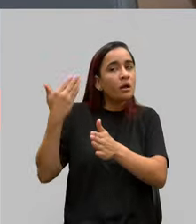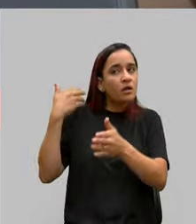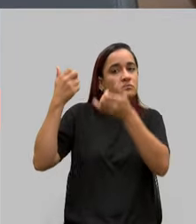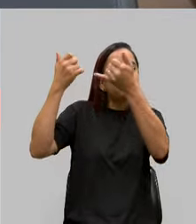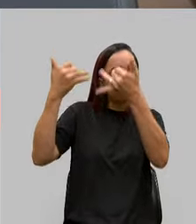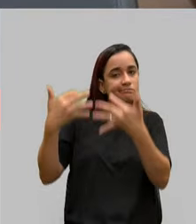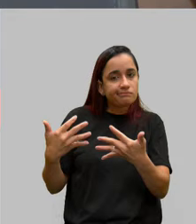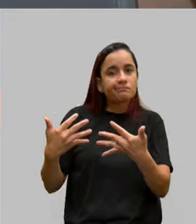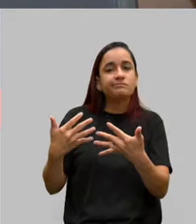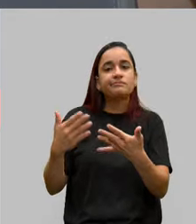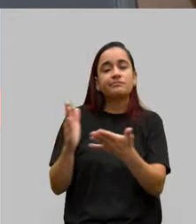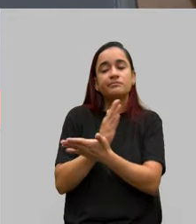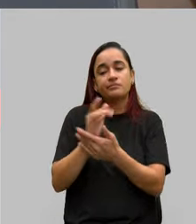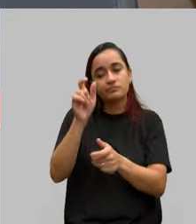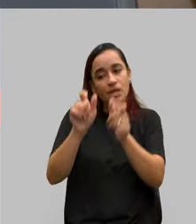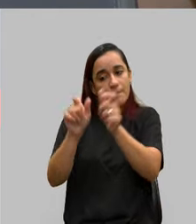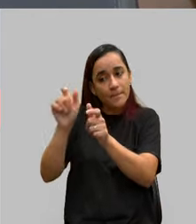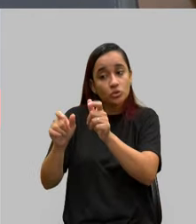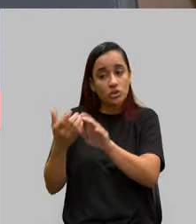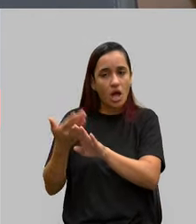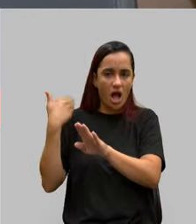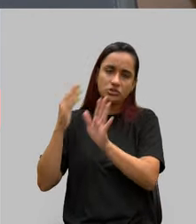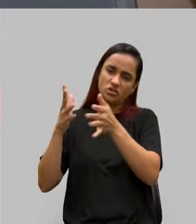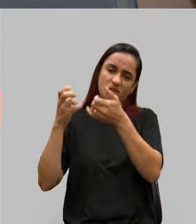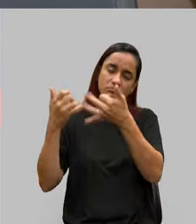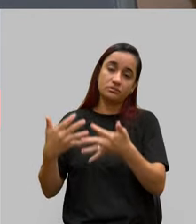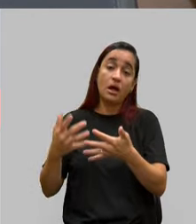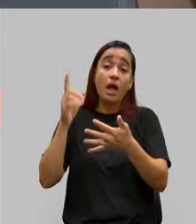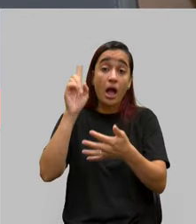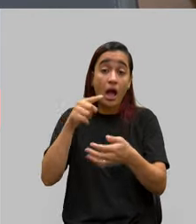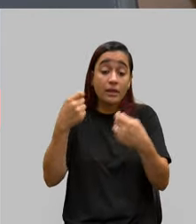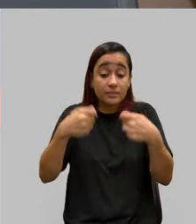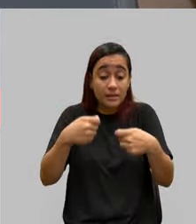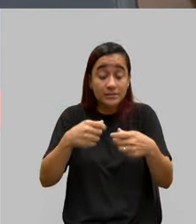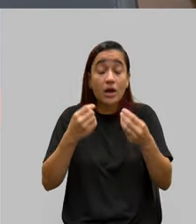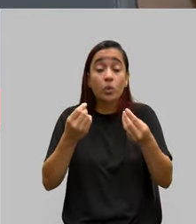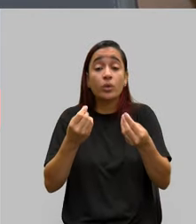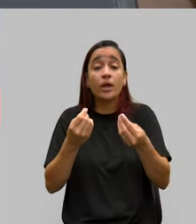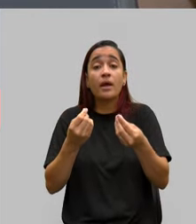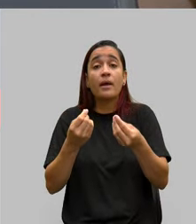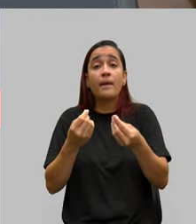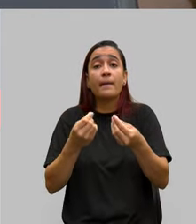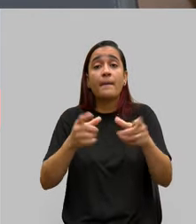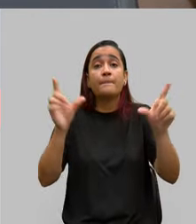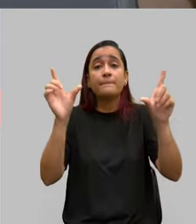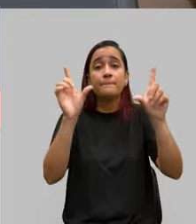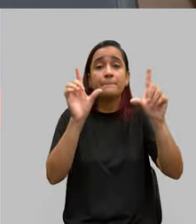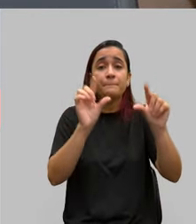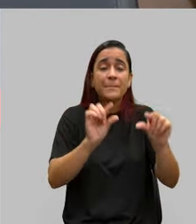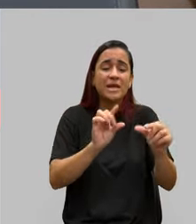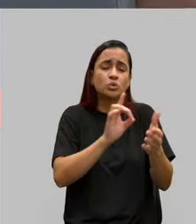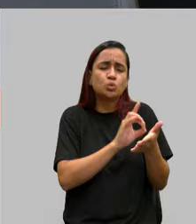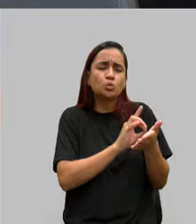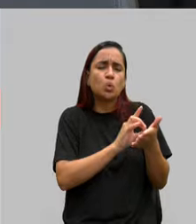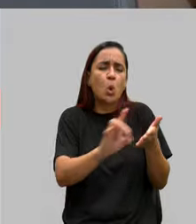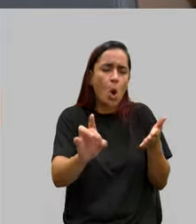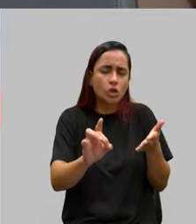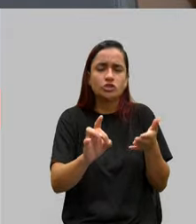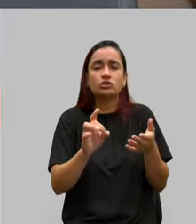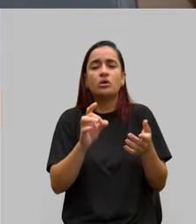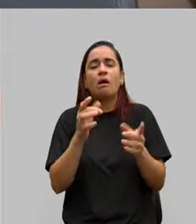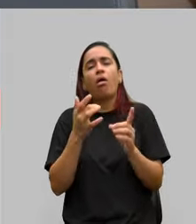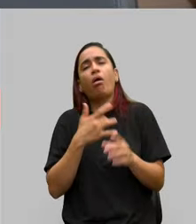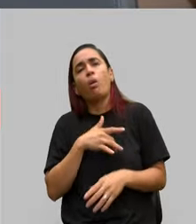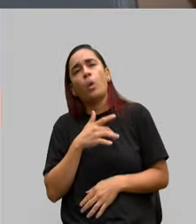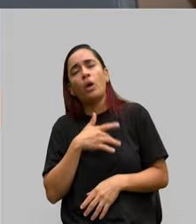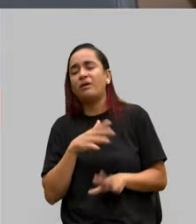aquelas e aqueles que me antecederam é preciso menos paixão menos ódio menos juízo